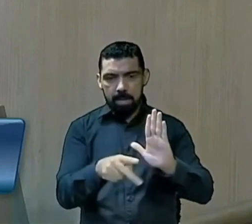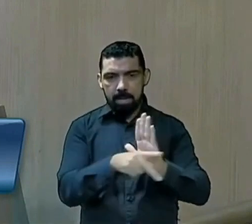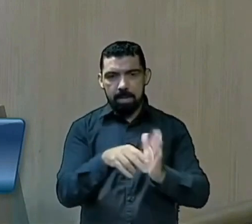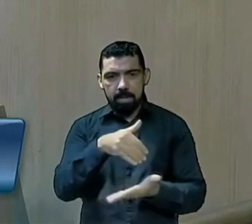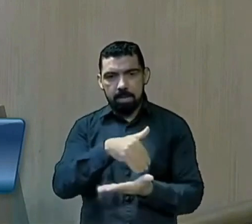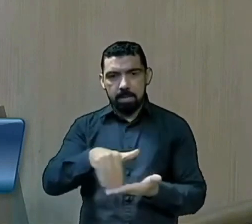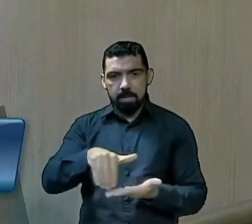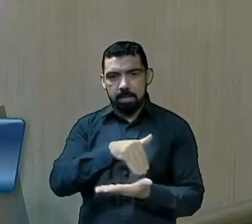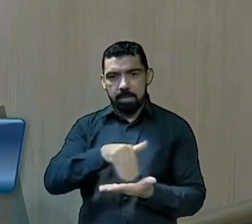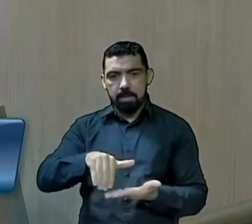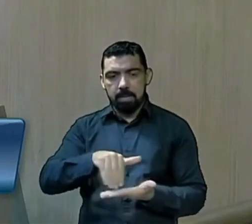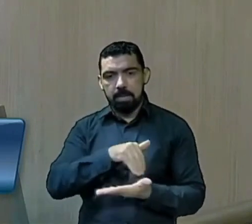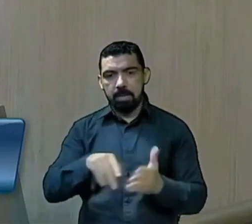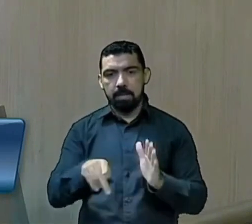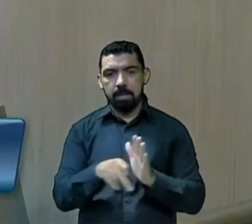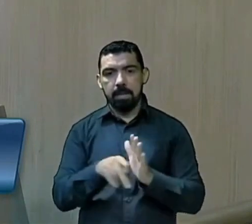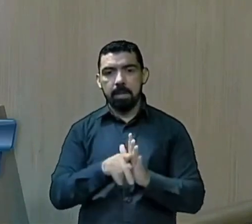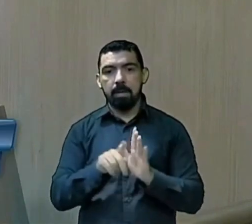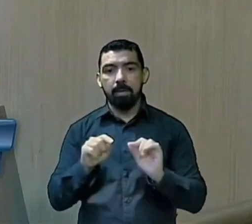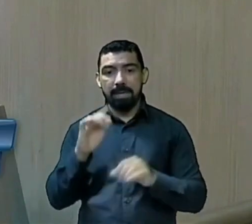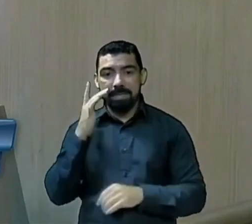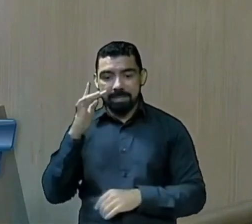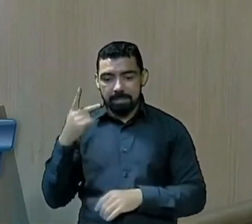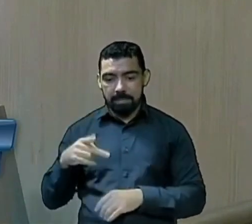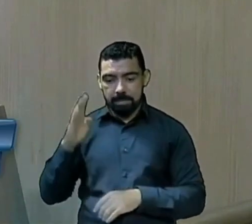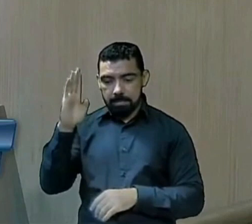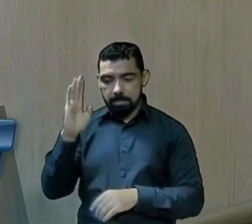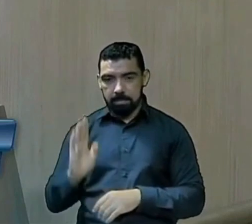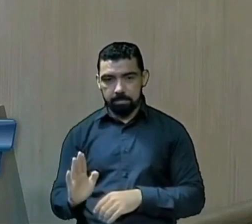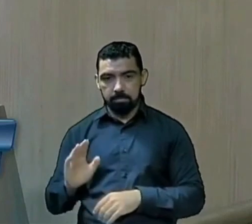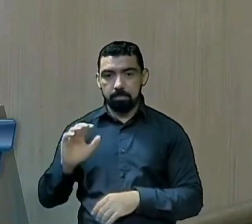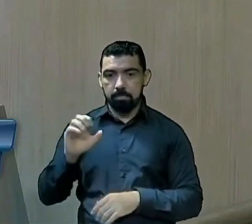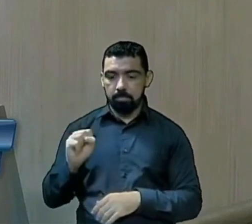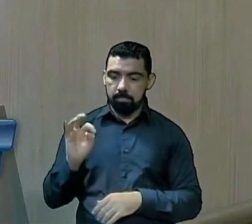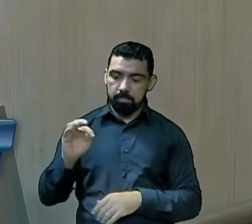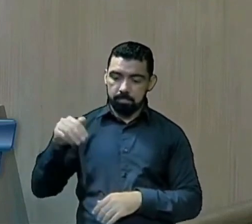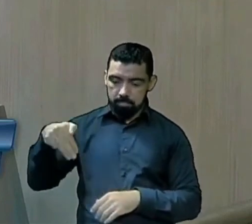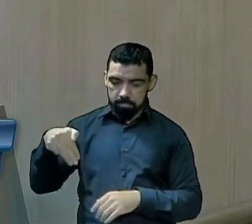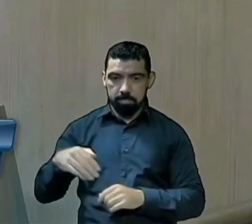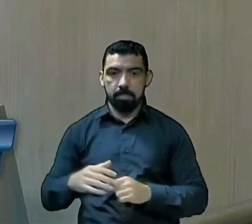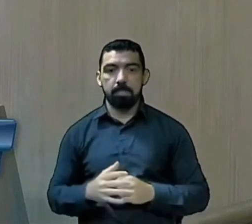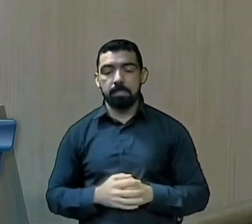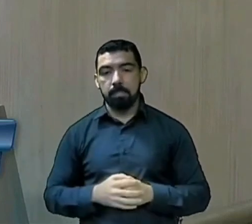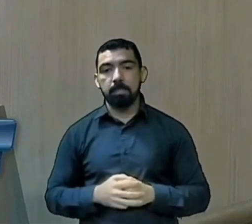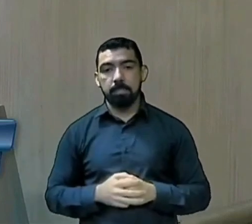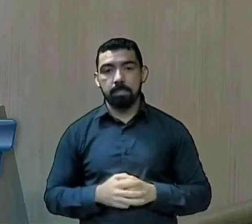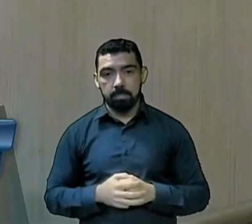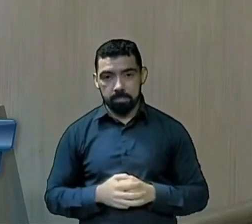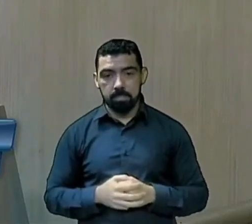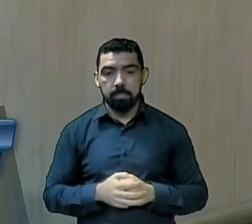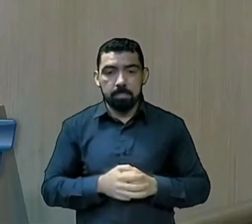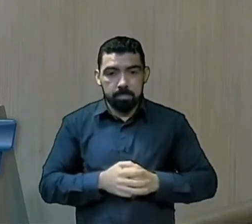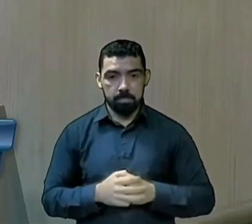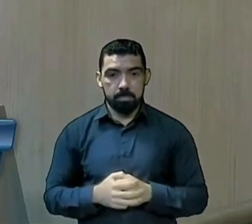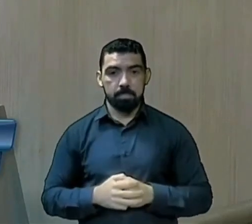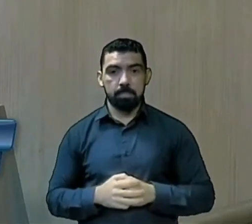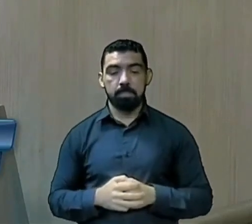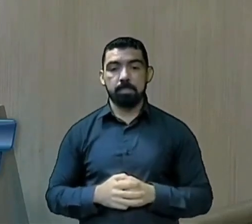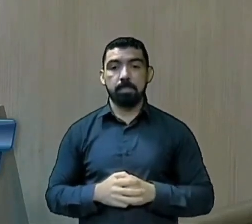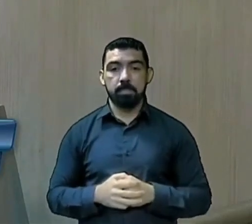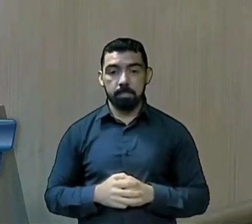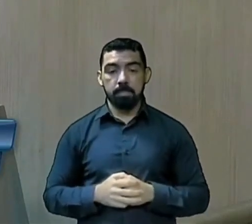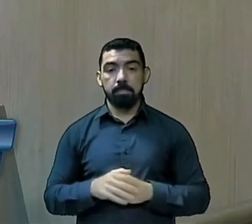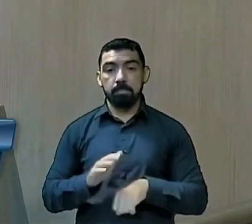Secretaria do Tesouro Nacional, da STN. Inclusive, órgão pertencente,